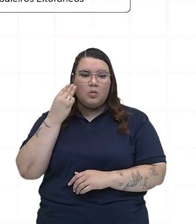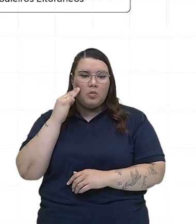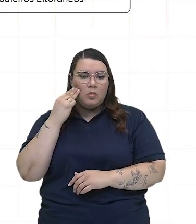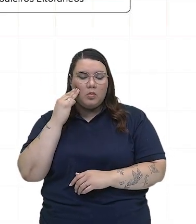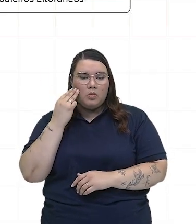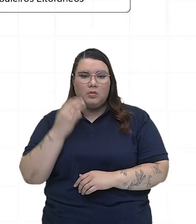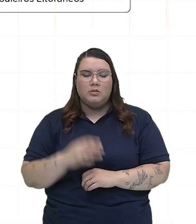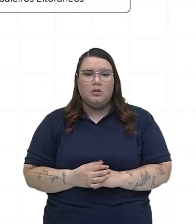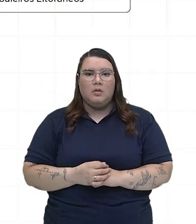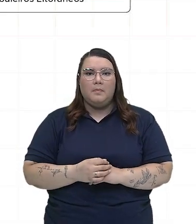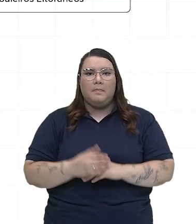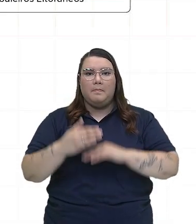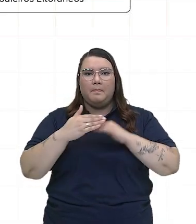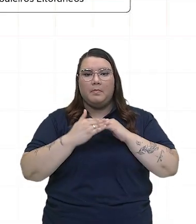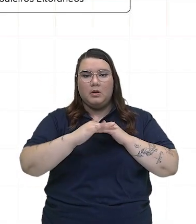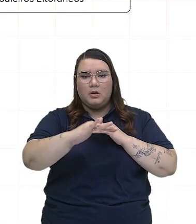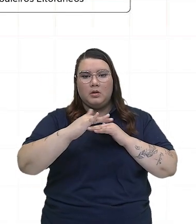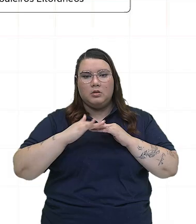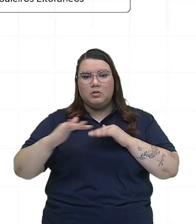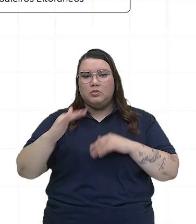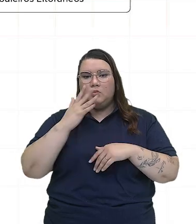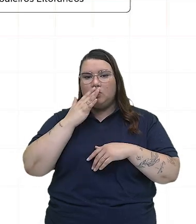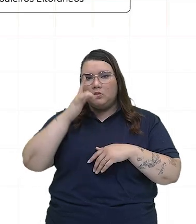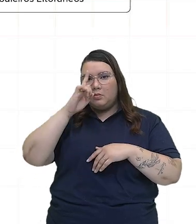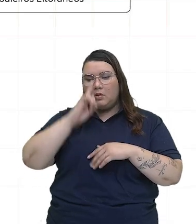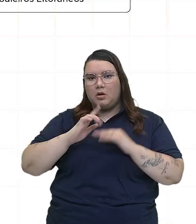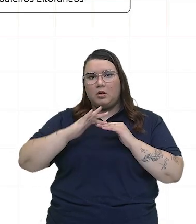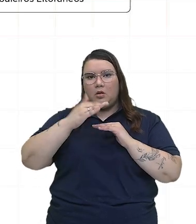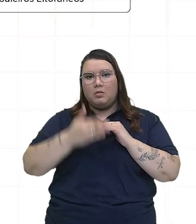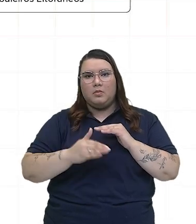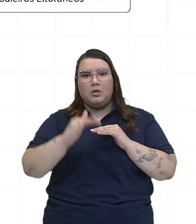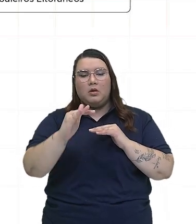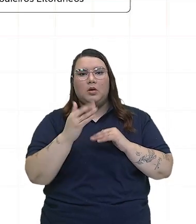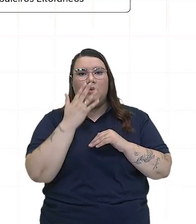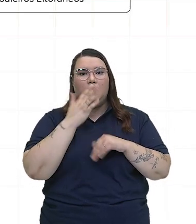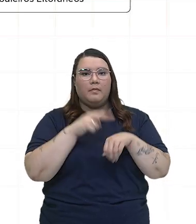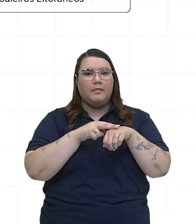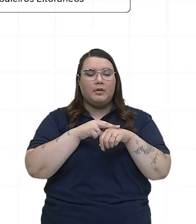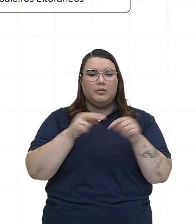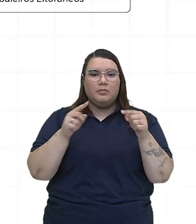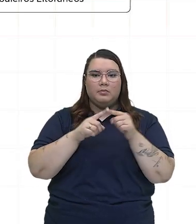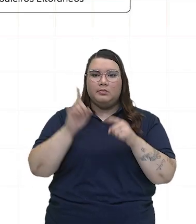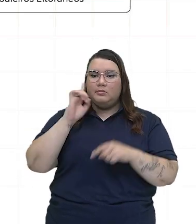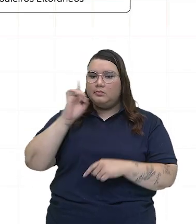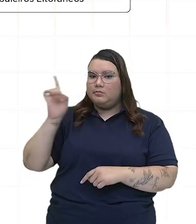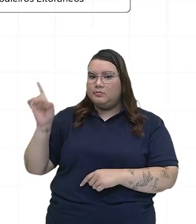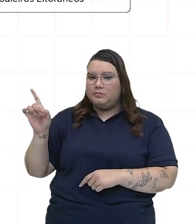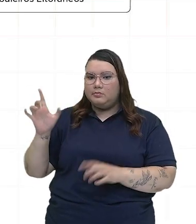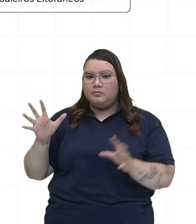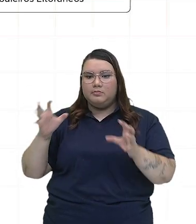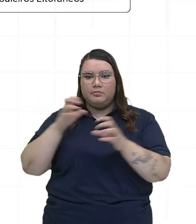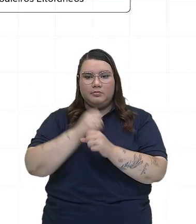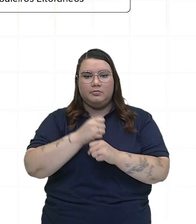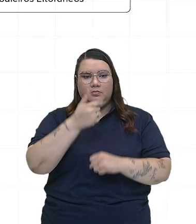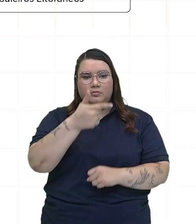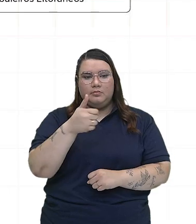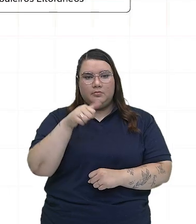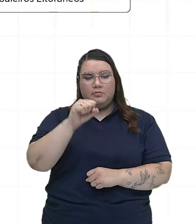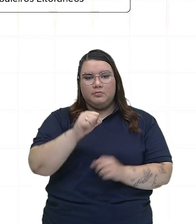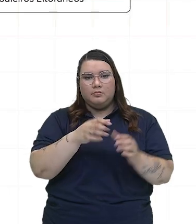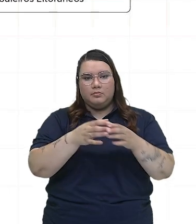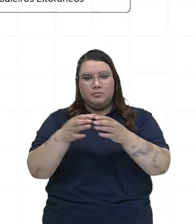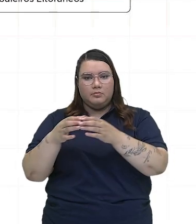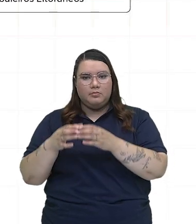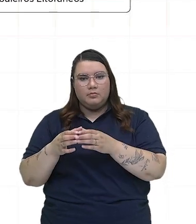rosa, as planícies pela cor amarela e as depressões pela cor verde. São 28